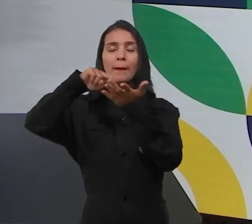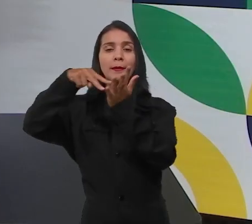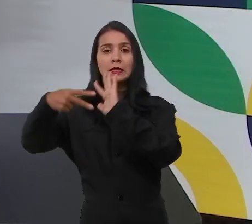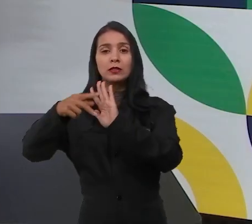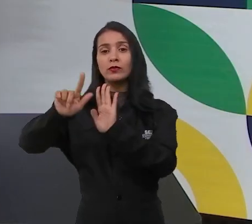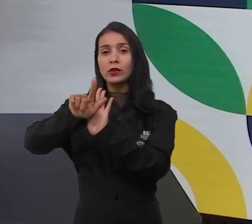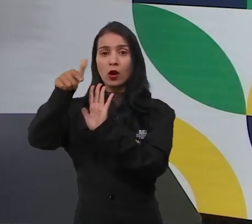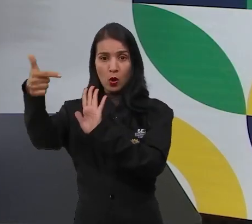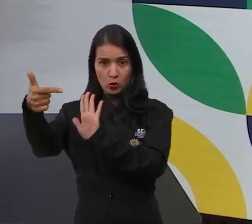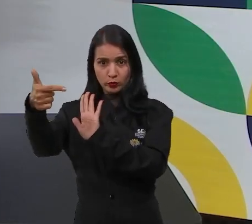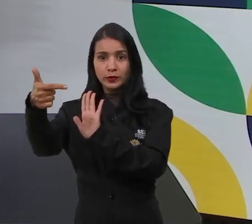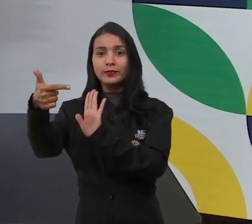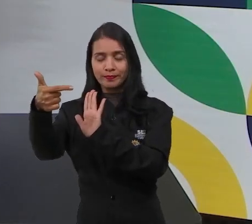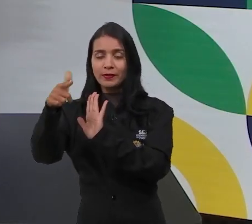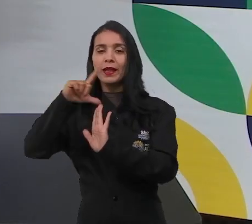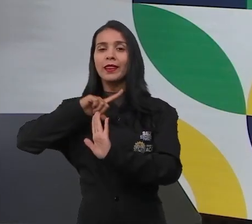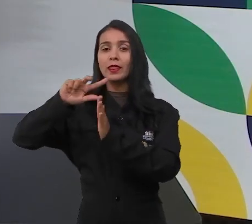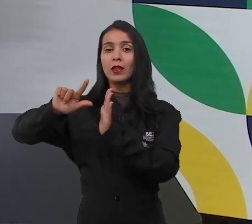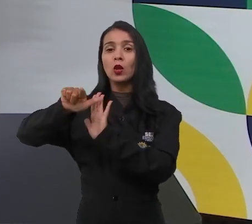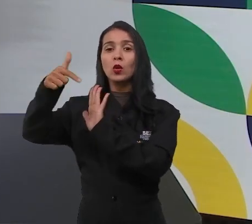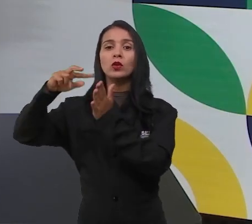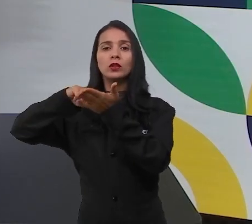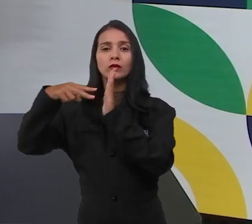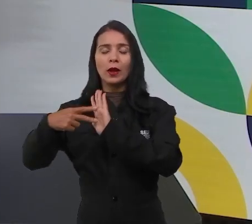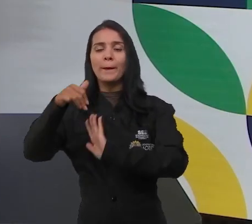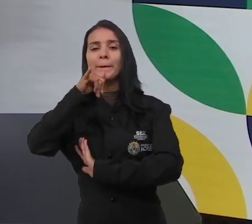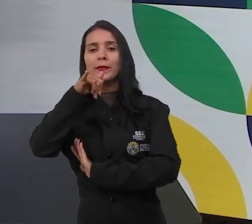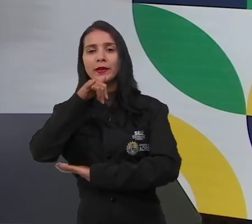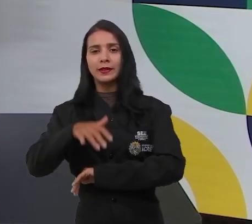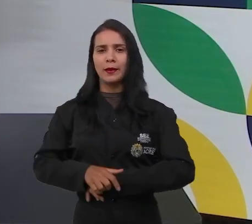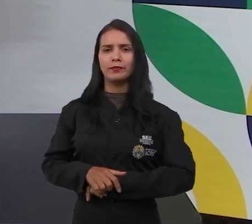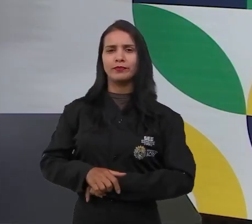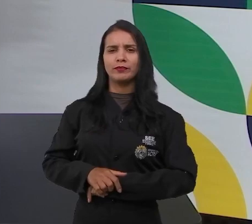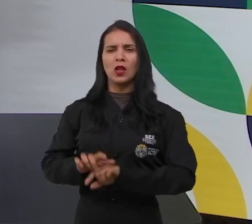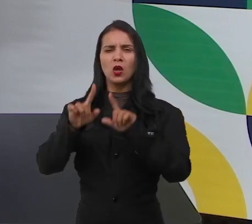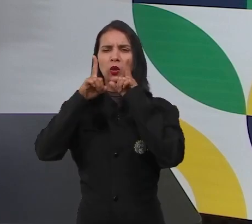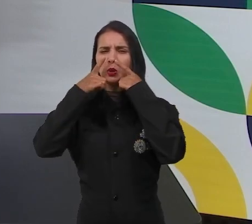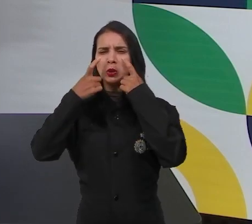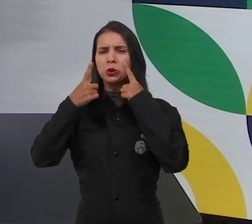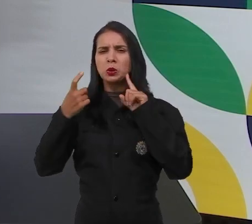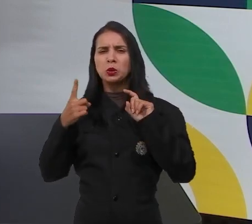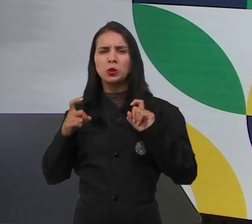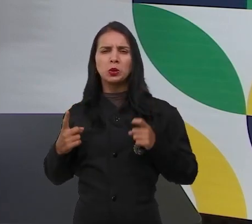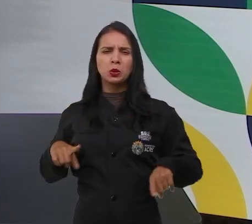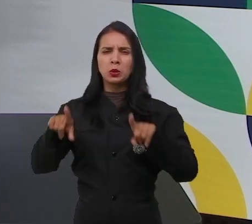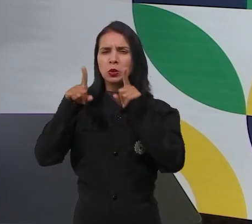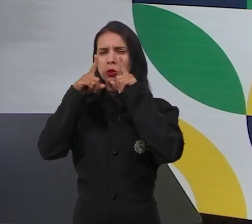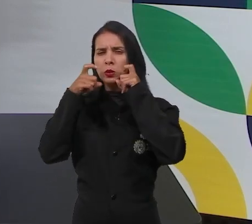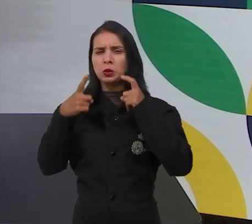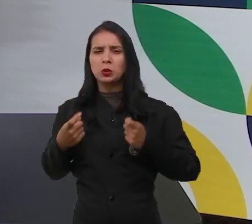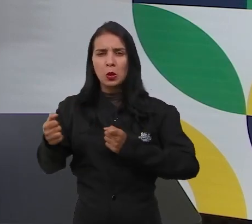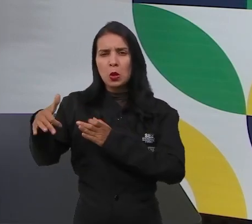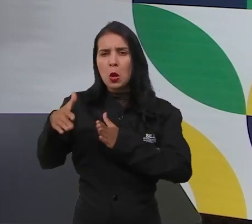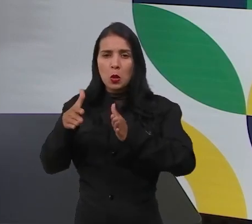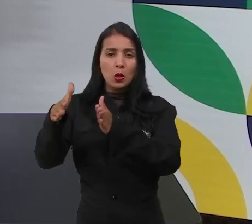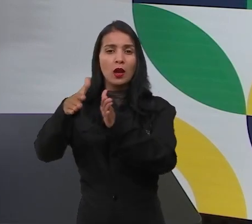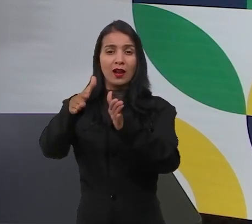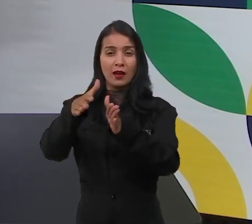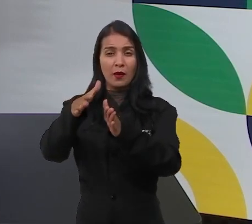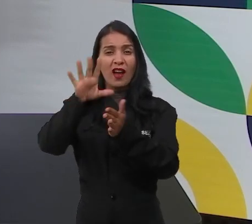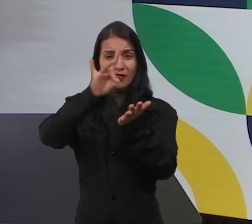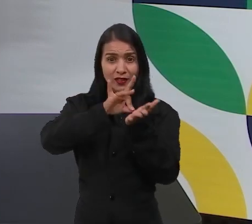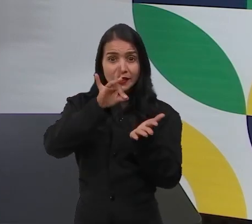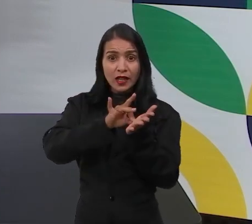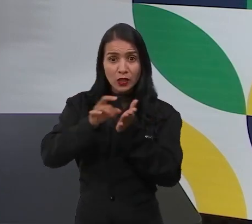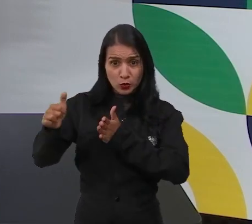novo significado a ela. Por exemplo, chorei um rio de lágrimas. Na verdade, quando a gente fala chorei um rio de